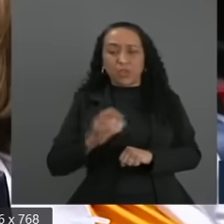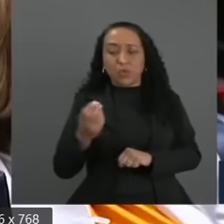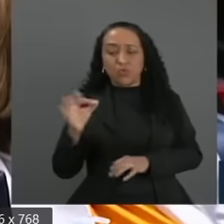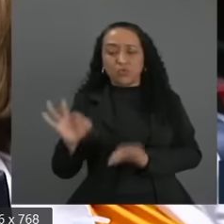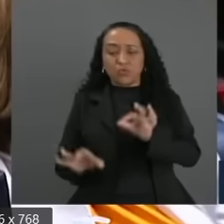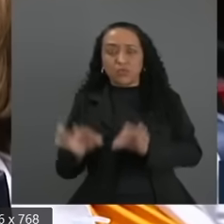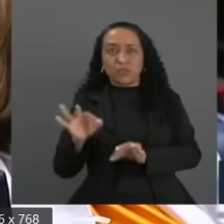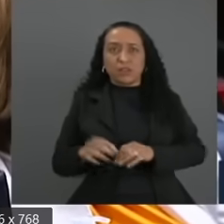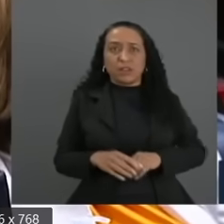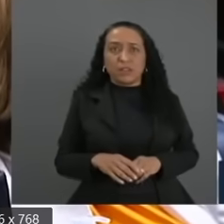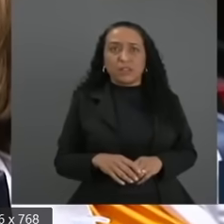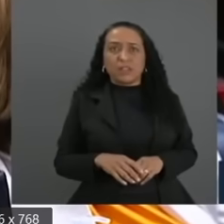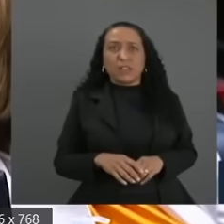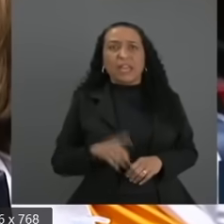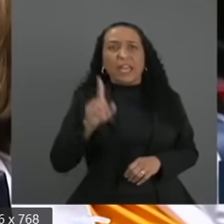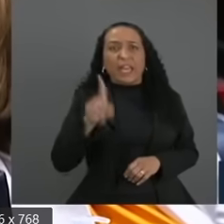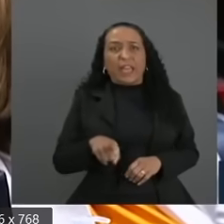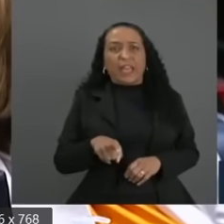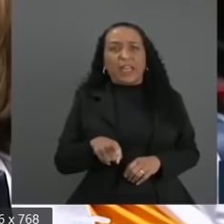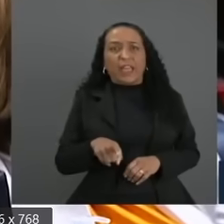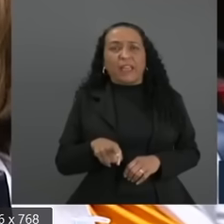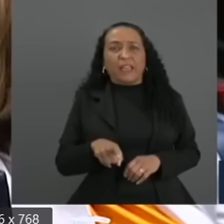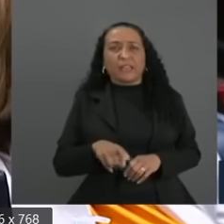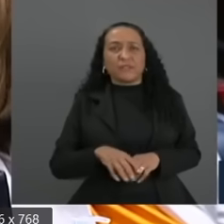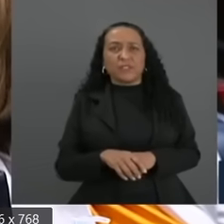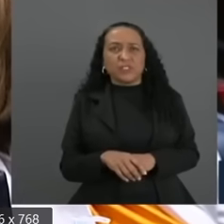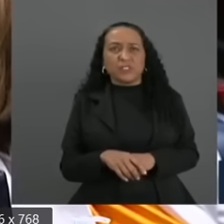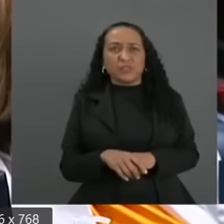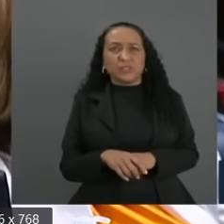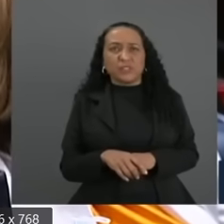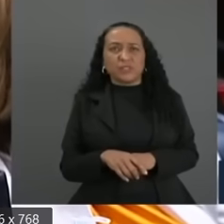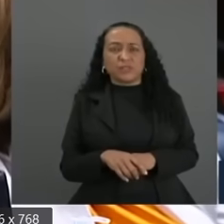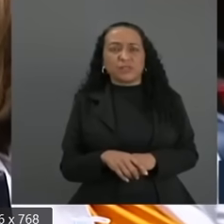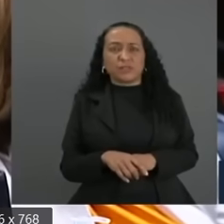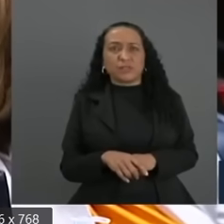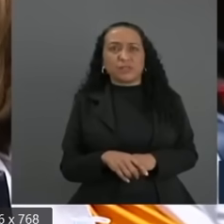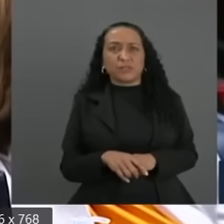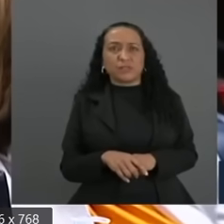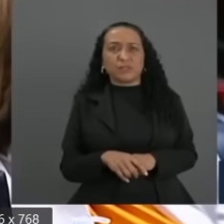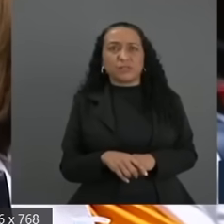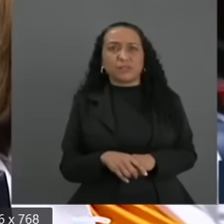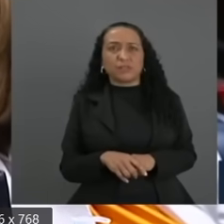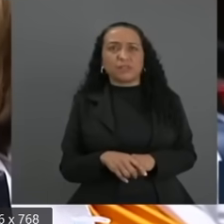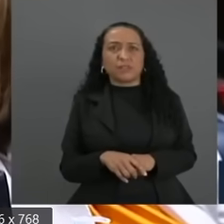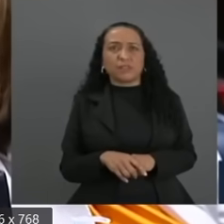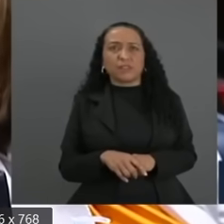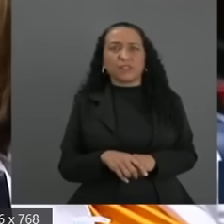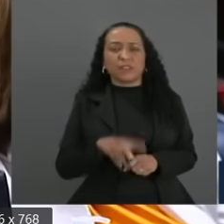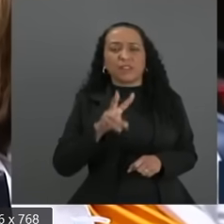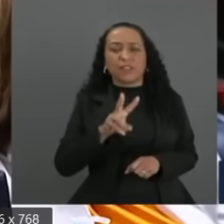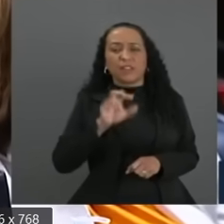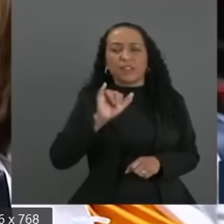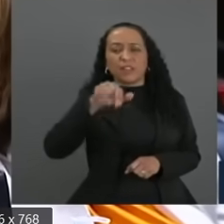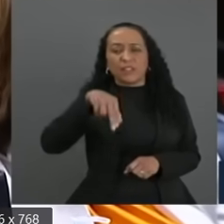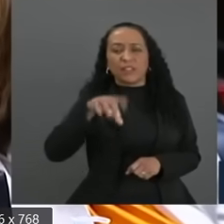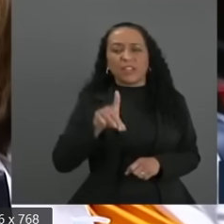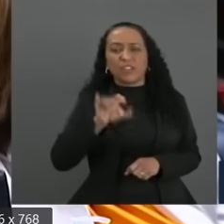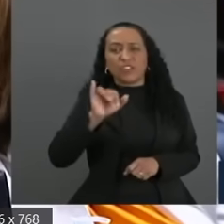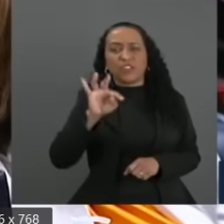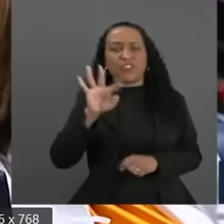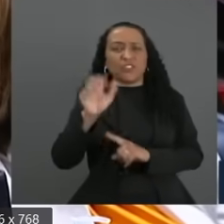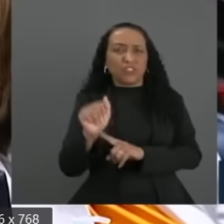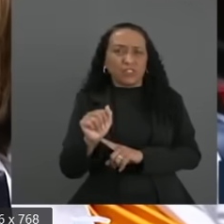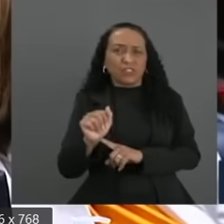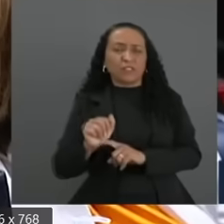judiciais, me parece mais uma vindita, senhor senador, senhor presidente. E essa vindita que recai sobre o